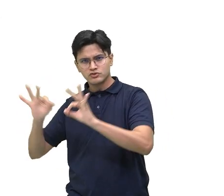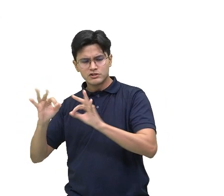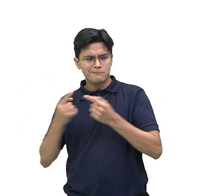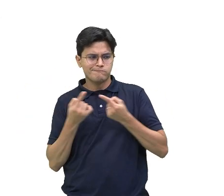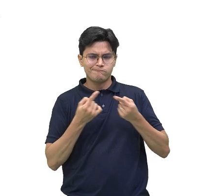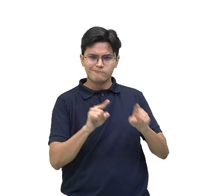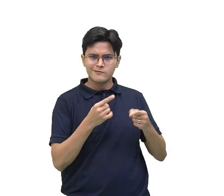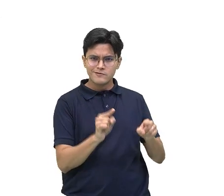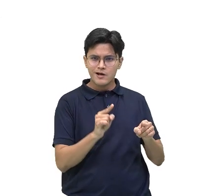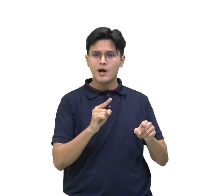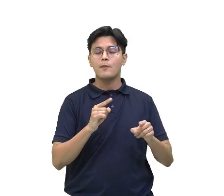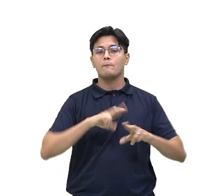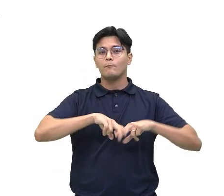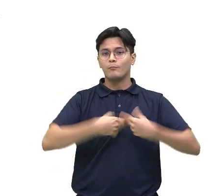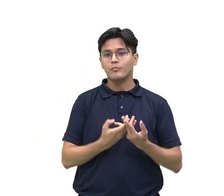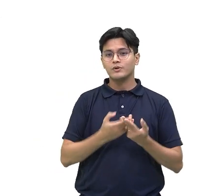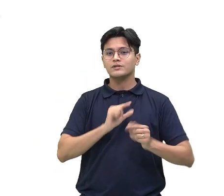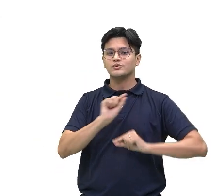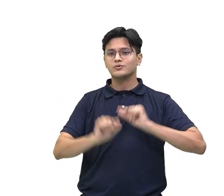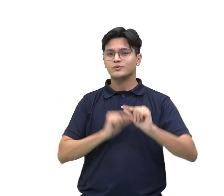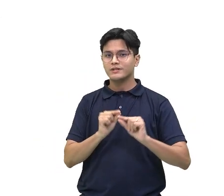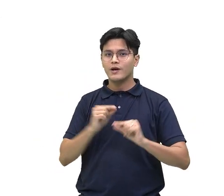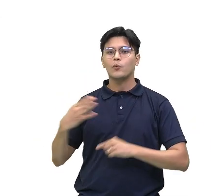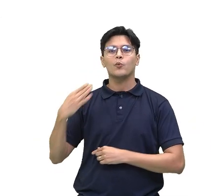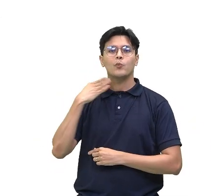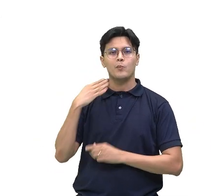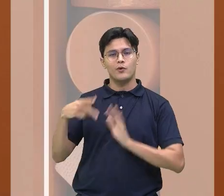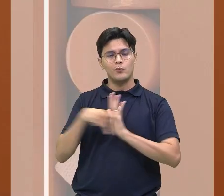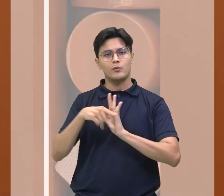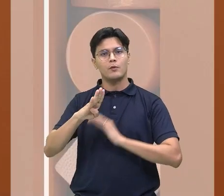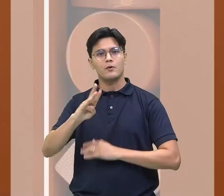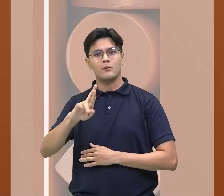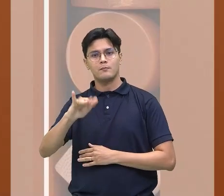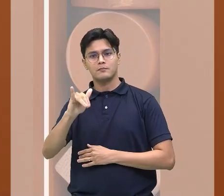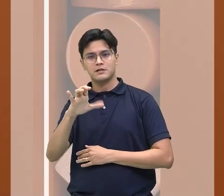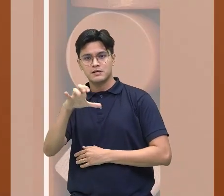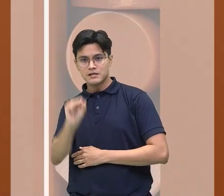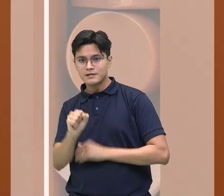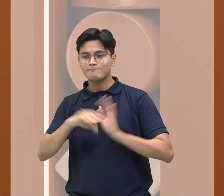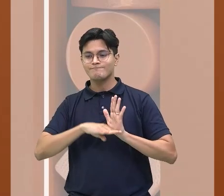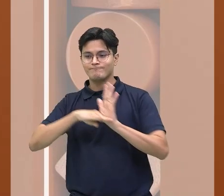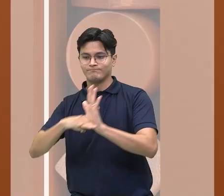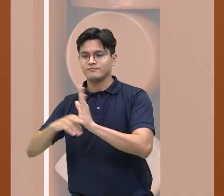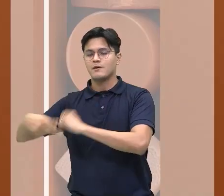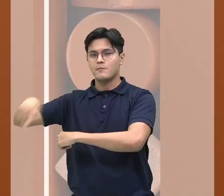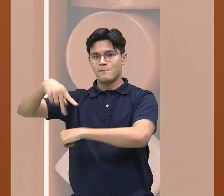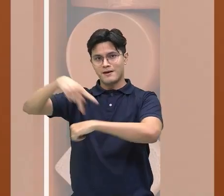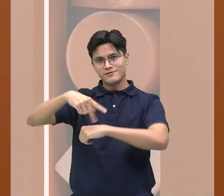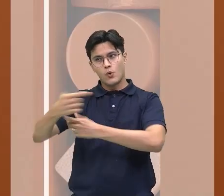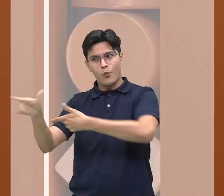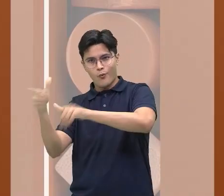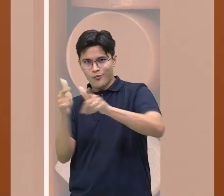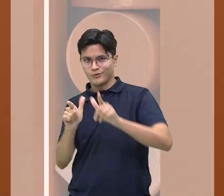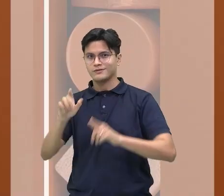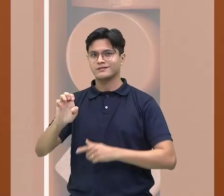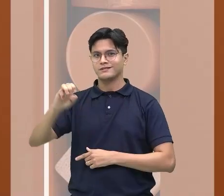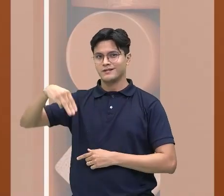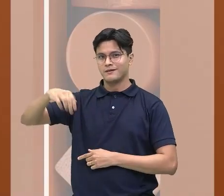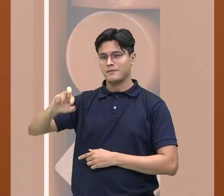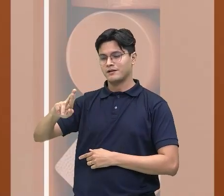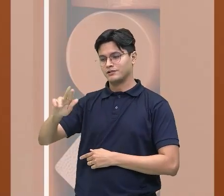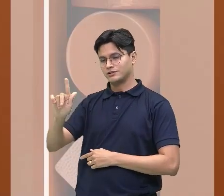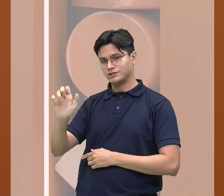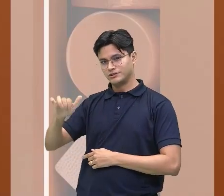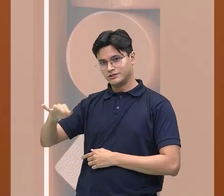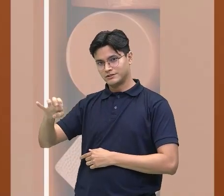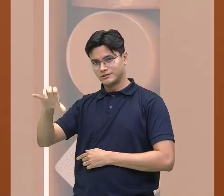isso que o Banco de Desenvolvimento do BRICS acaba ajudando aí a esses países emergentes. Mas além do banco, também